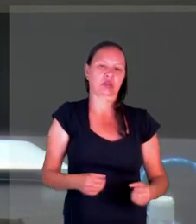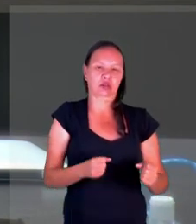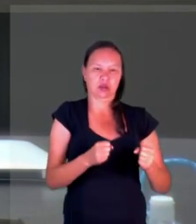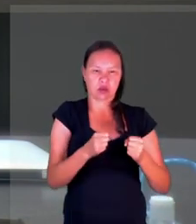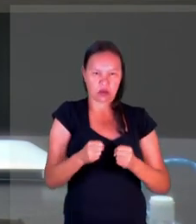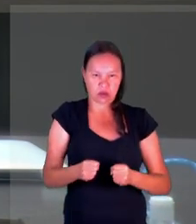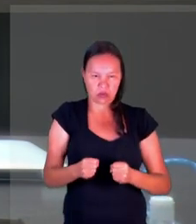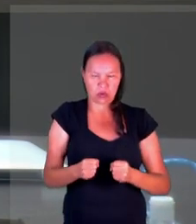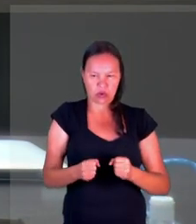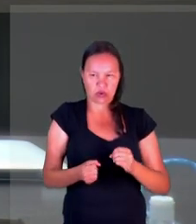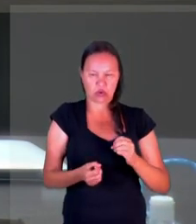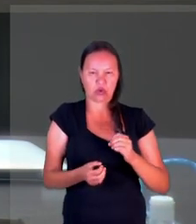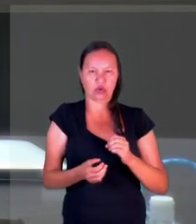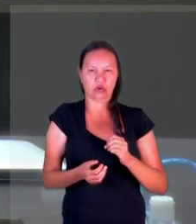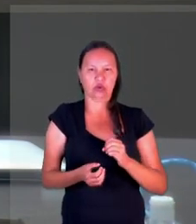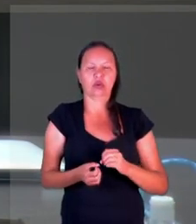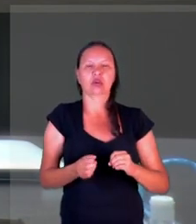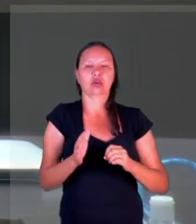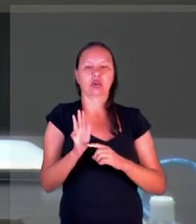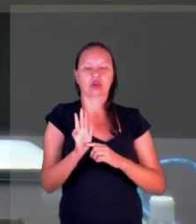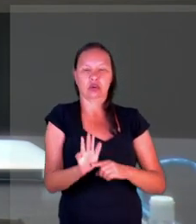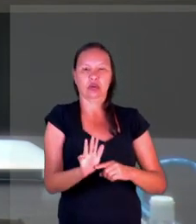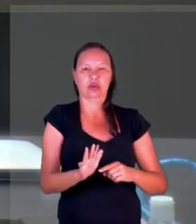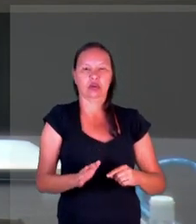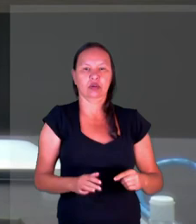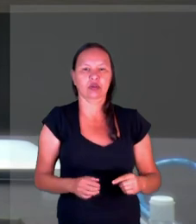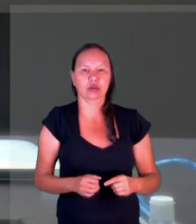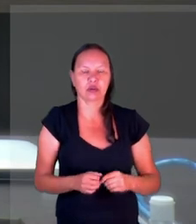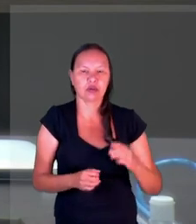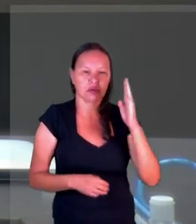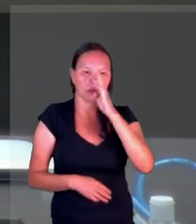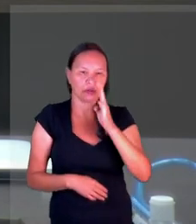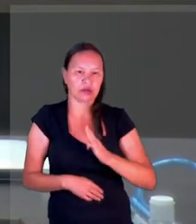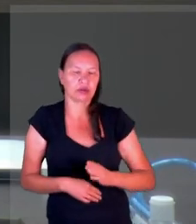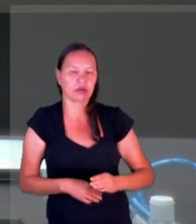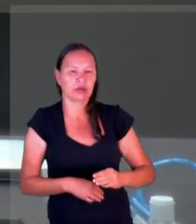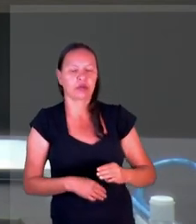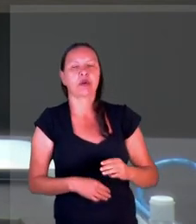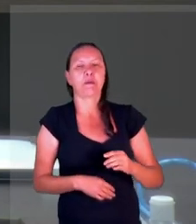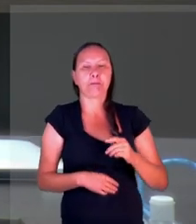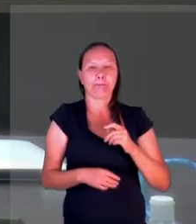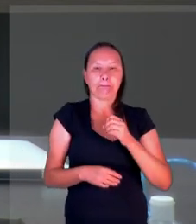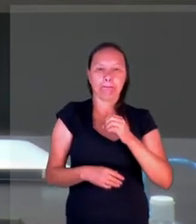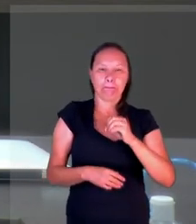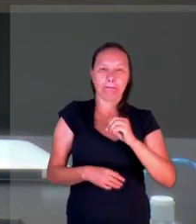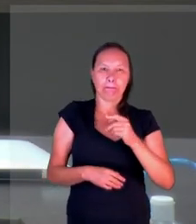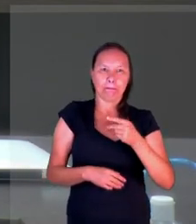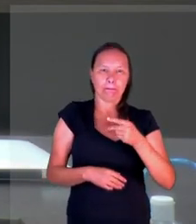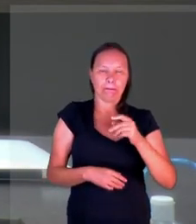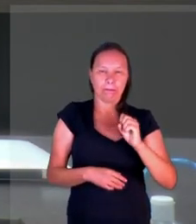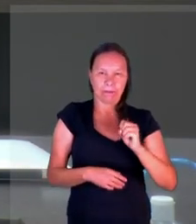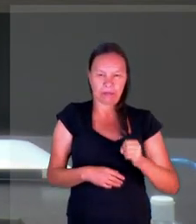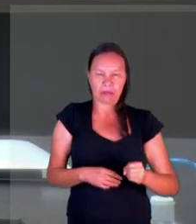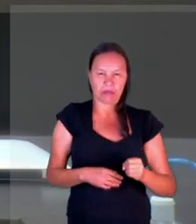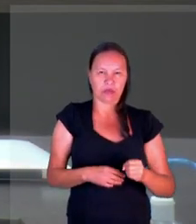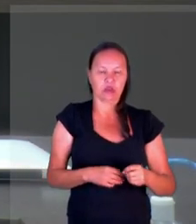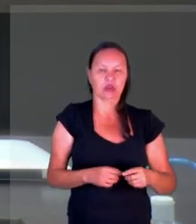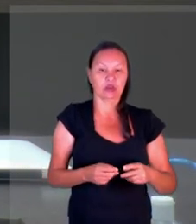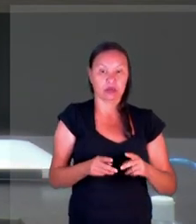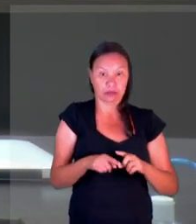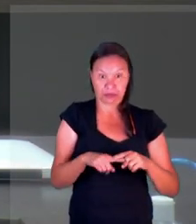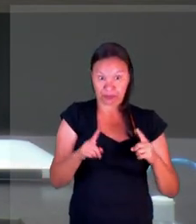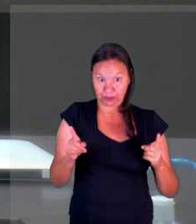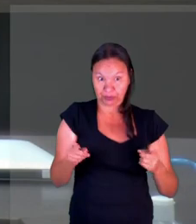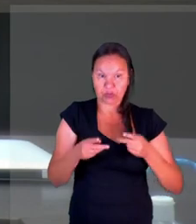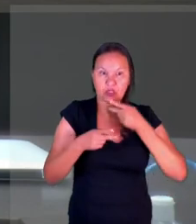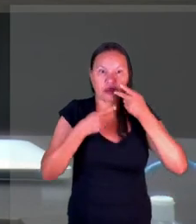oficial eh da fal eh emitida no Brasil em Porto Alegre com relação à pergunta da Andreia